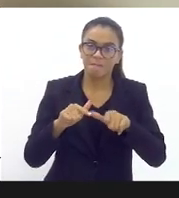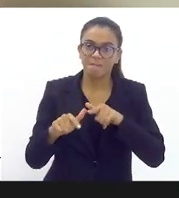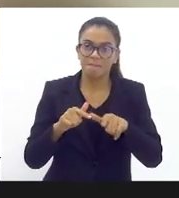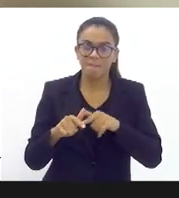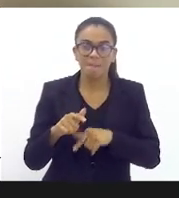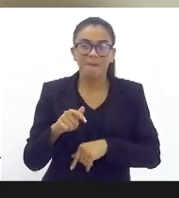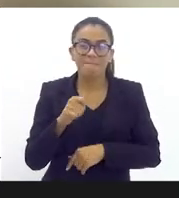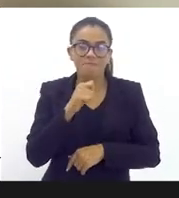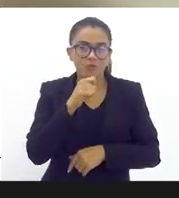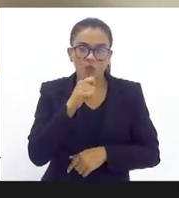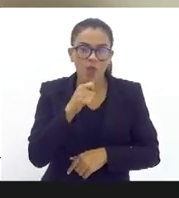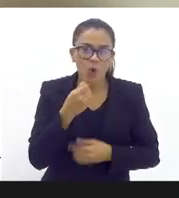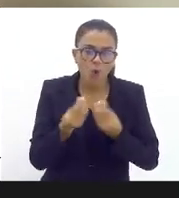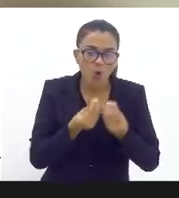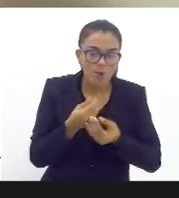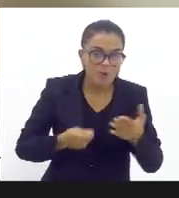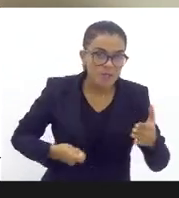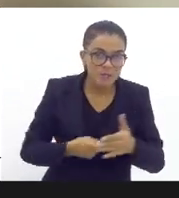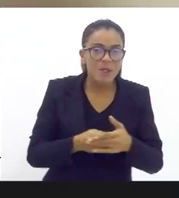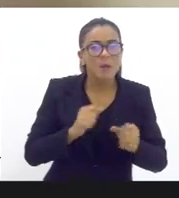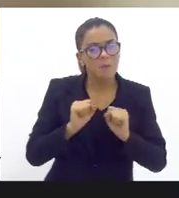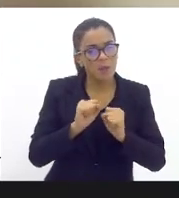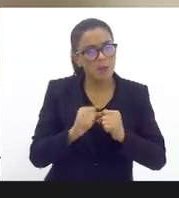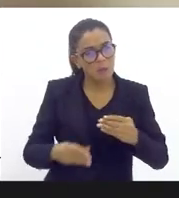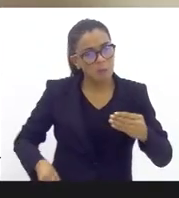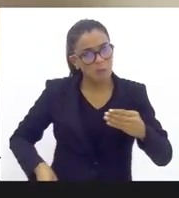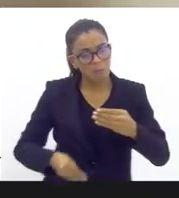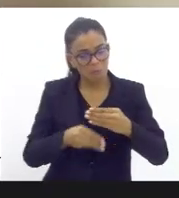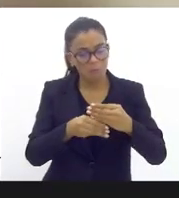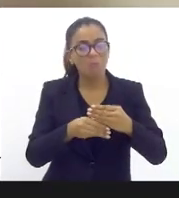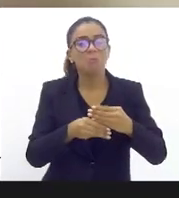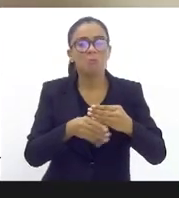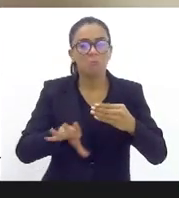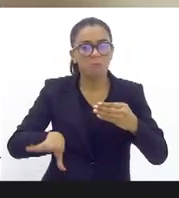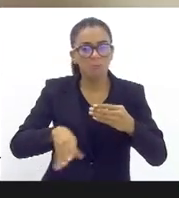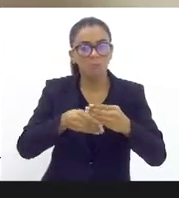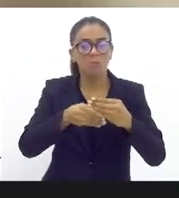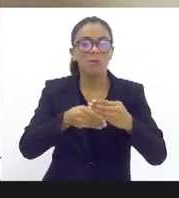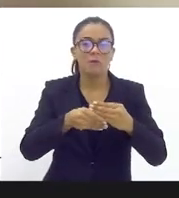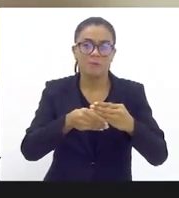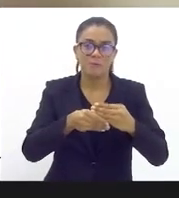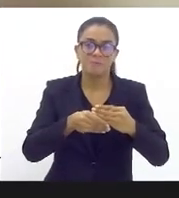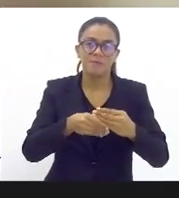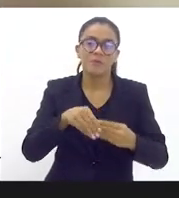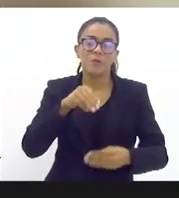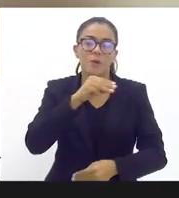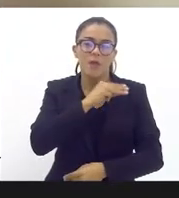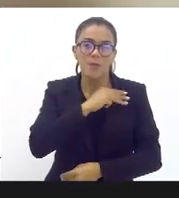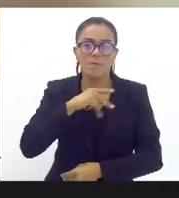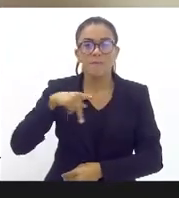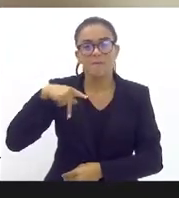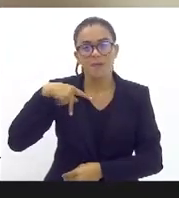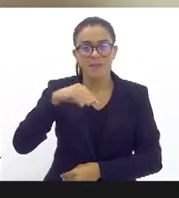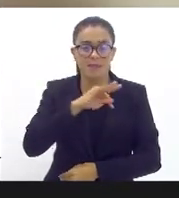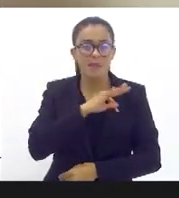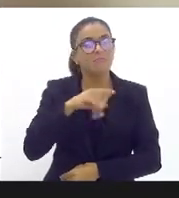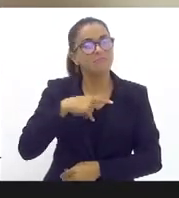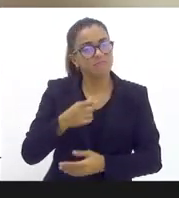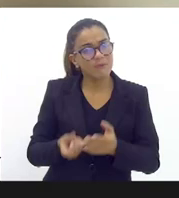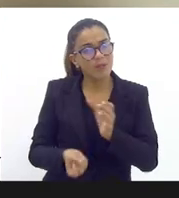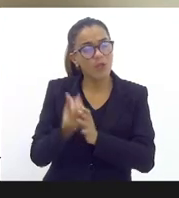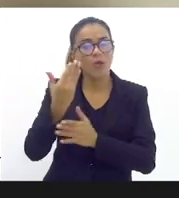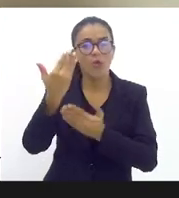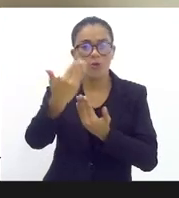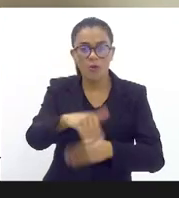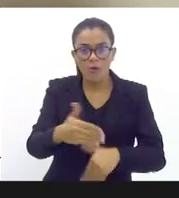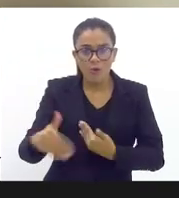se não temos como exigir, nós podemos implementar cotas no âmbito do MPT. E assim fizemos o concurso para procurador